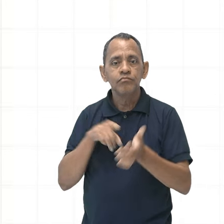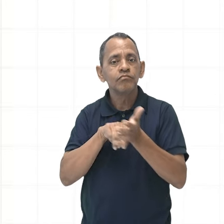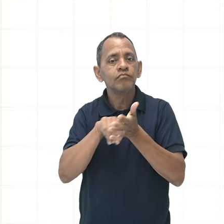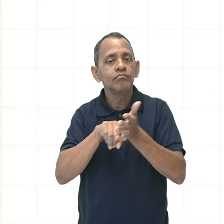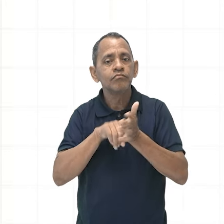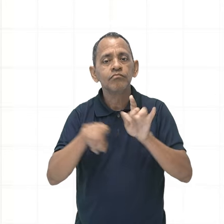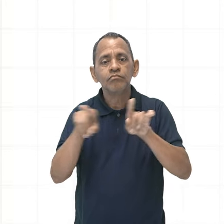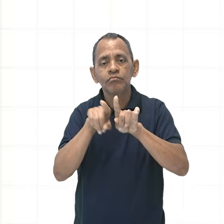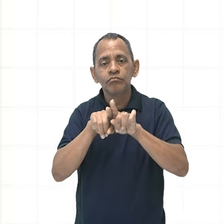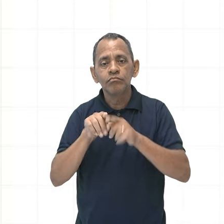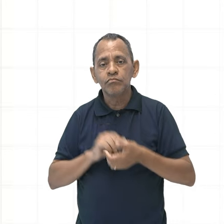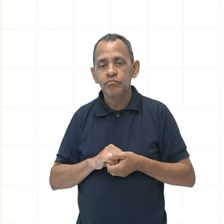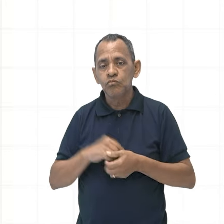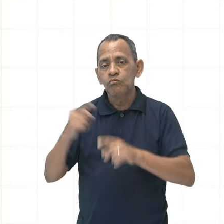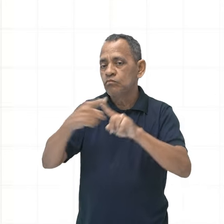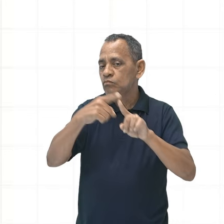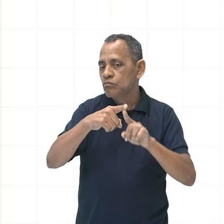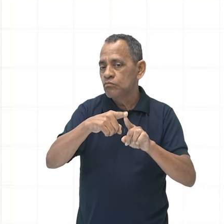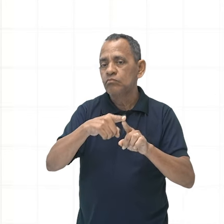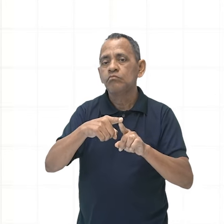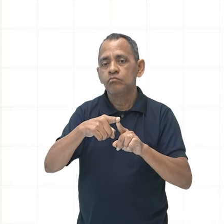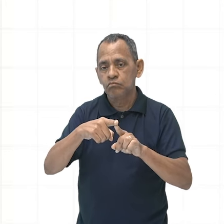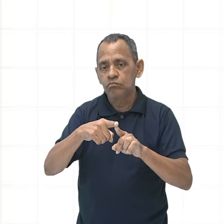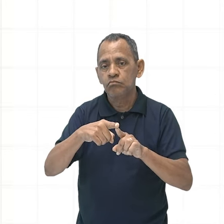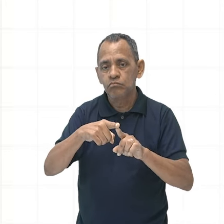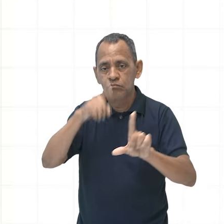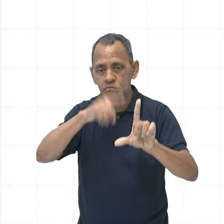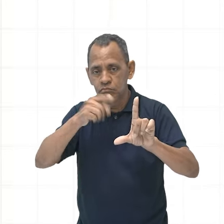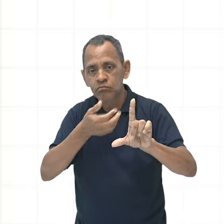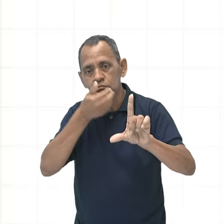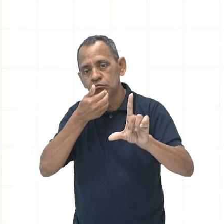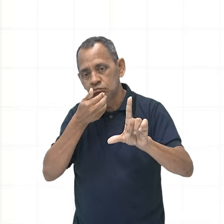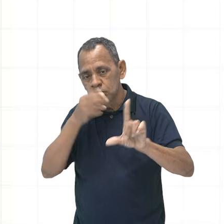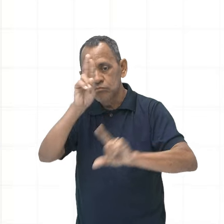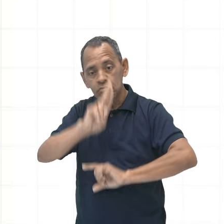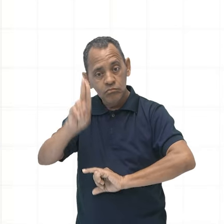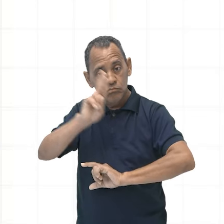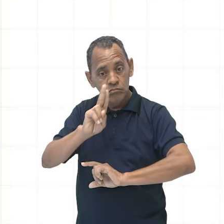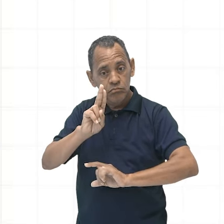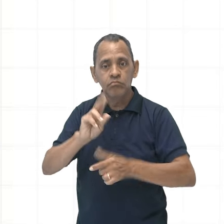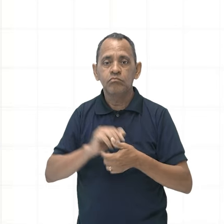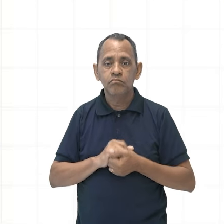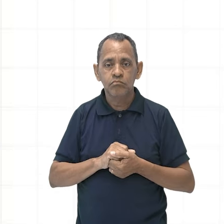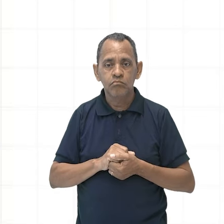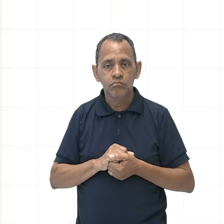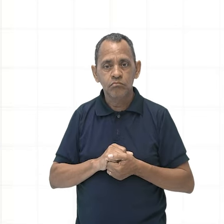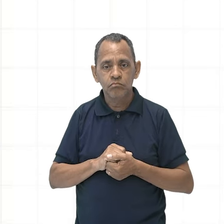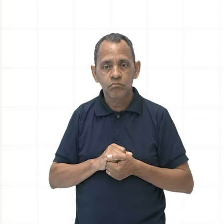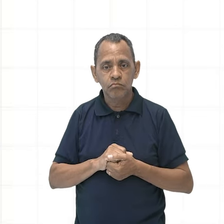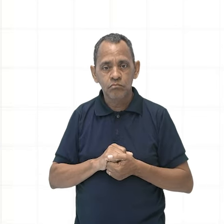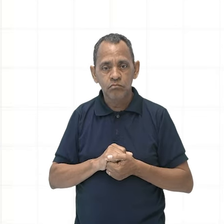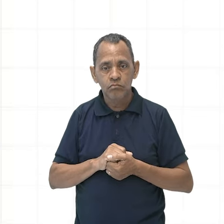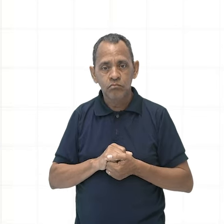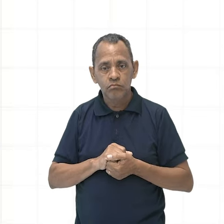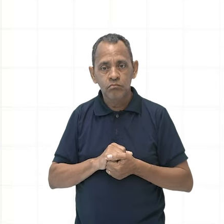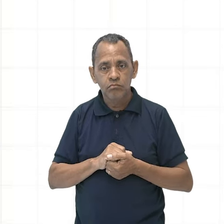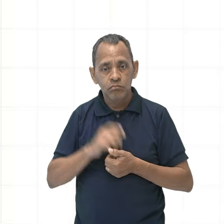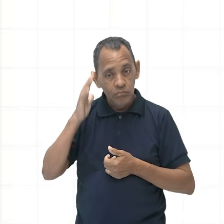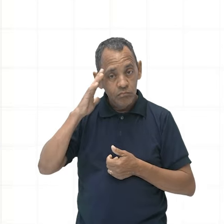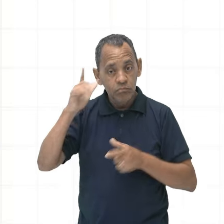verificar qual tipo de gráfico é melhor para ser usado em determinada situação, né? Então, olha só, se você quiser